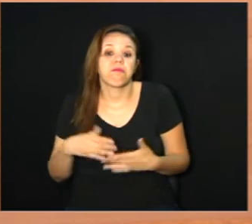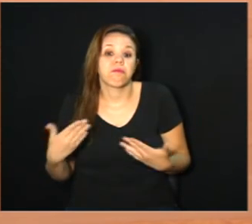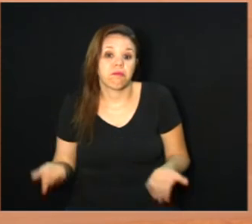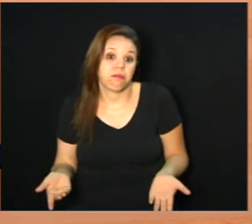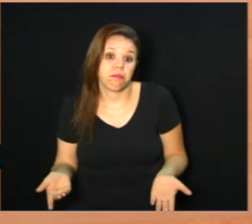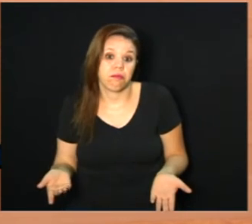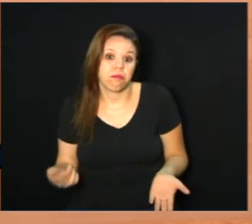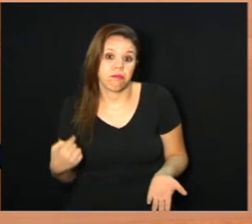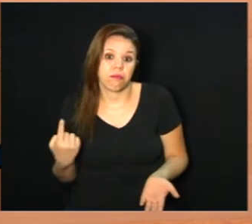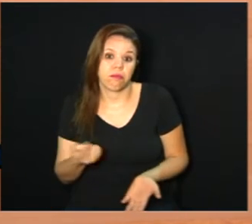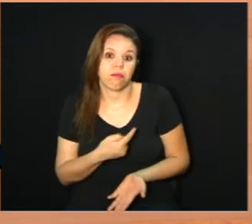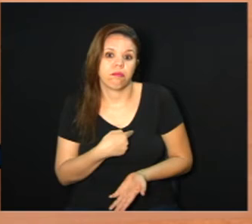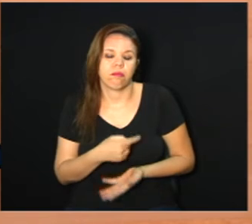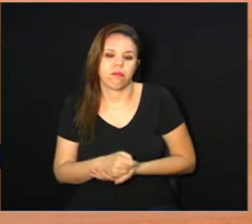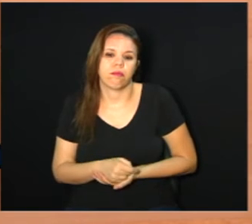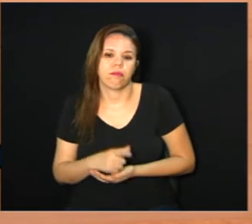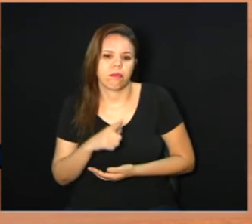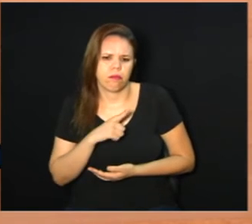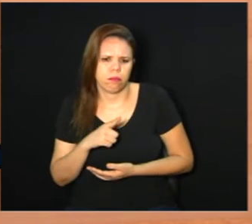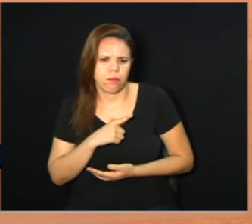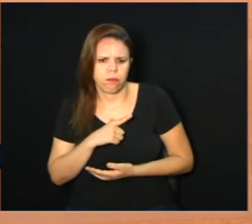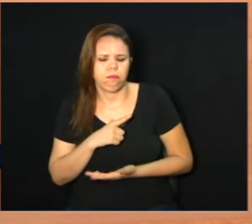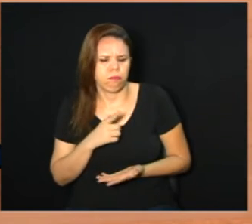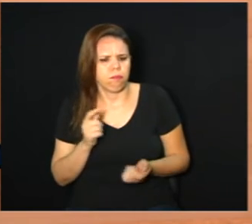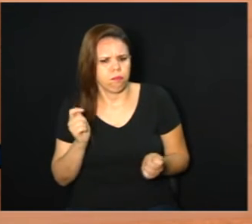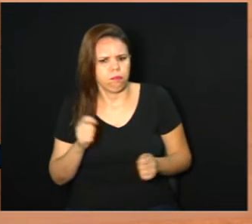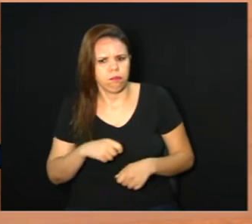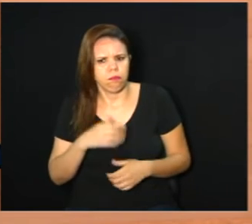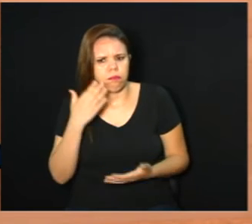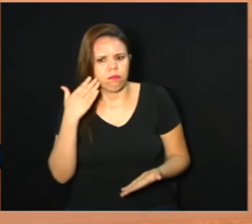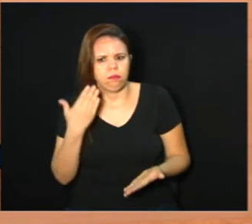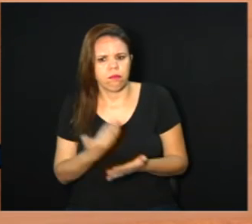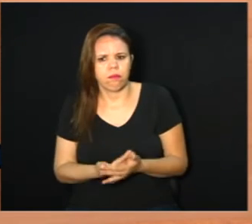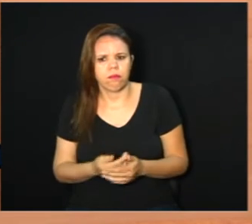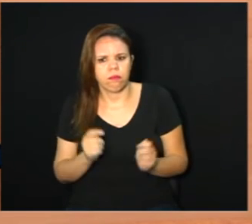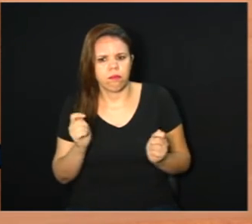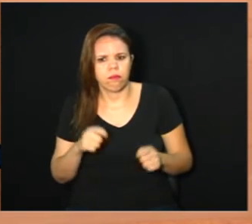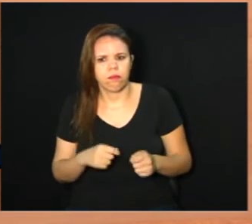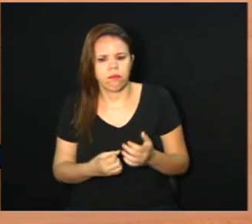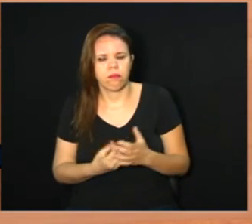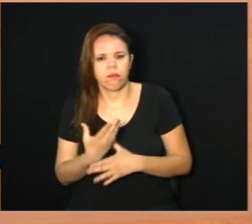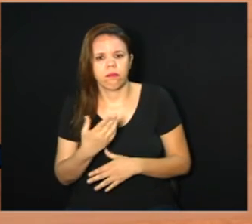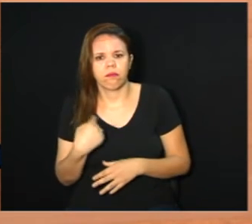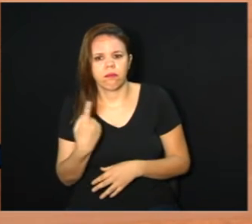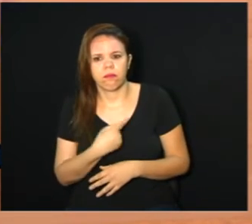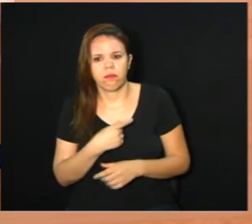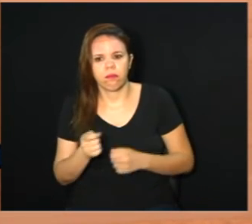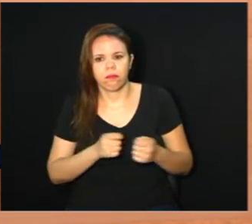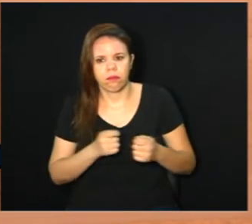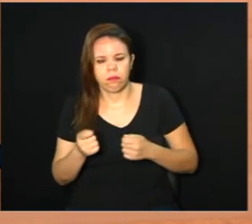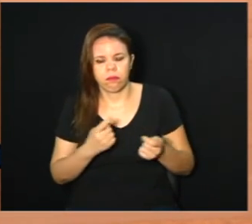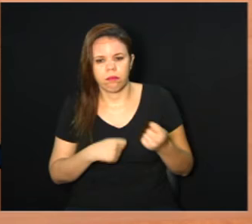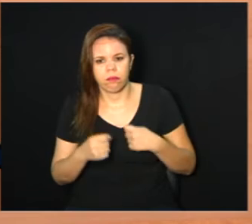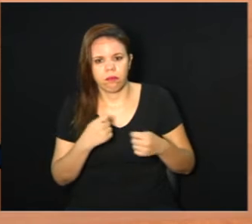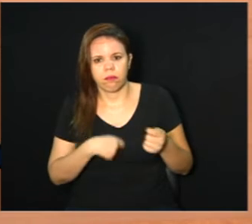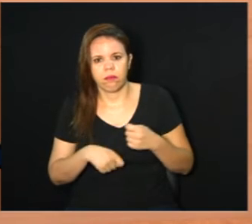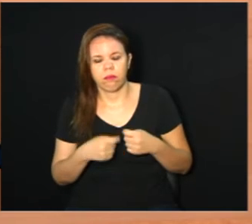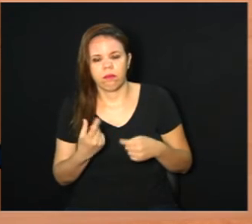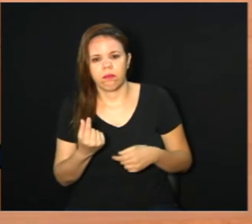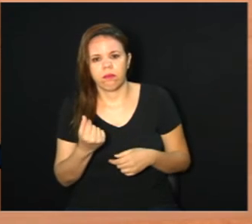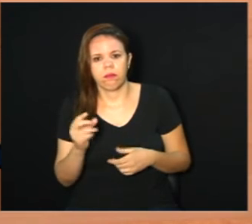gente ter otimismo, quer dizer, cair você economizar O custo. no